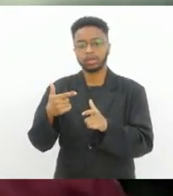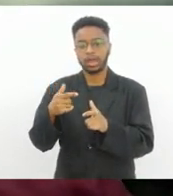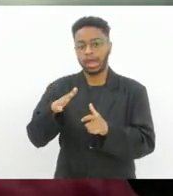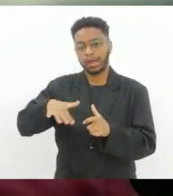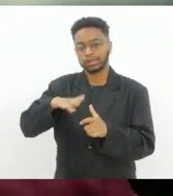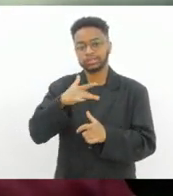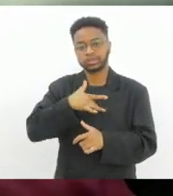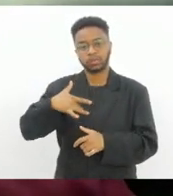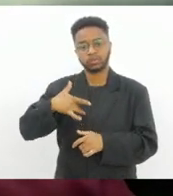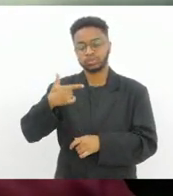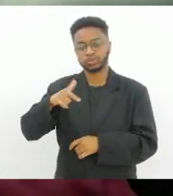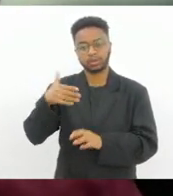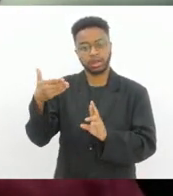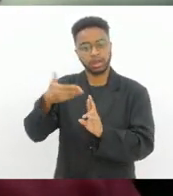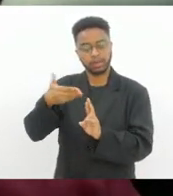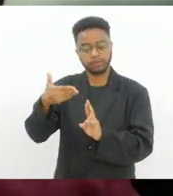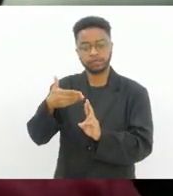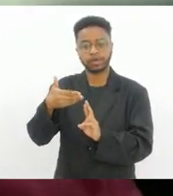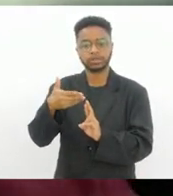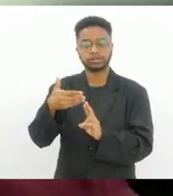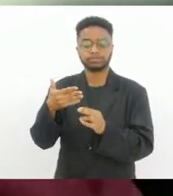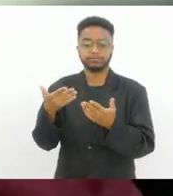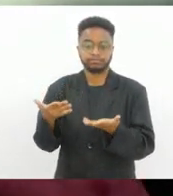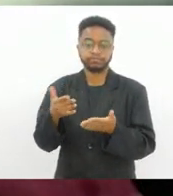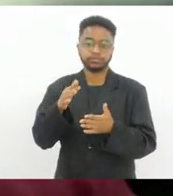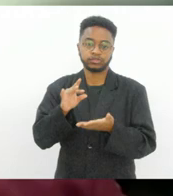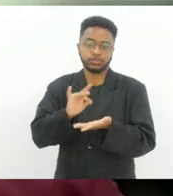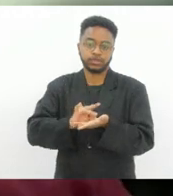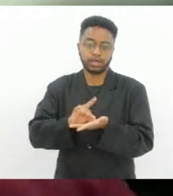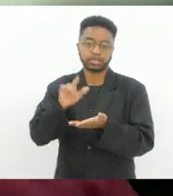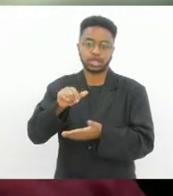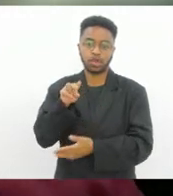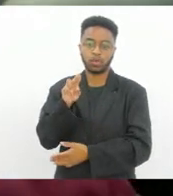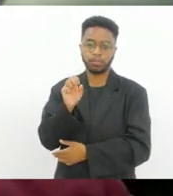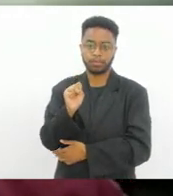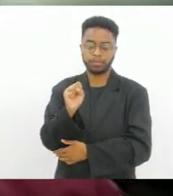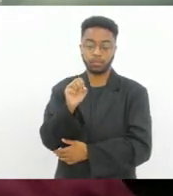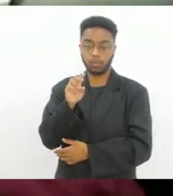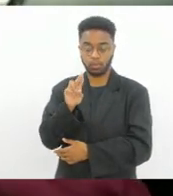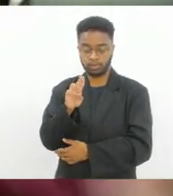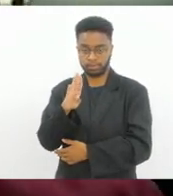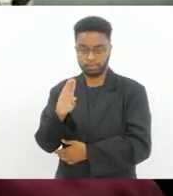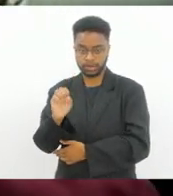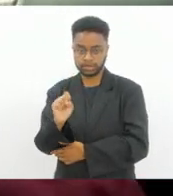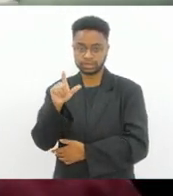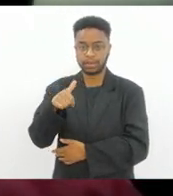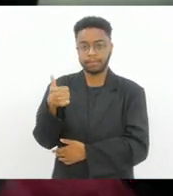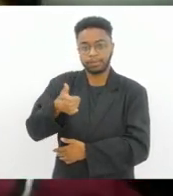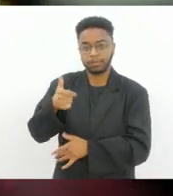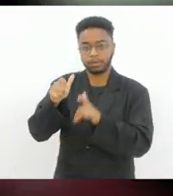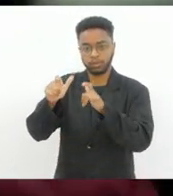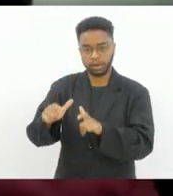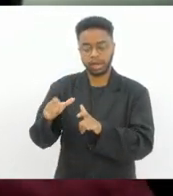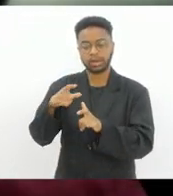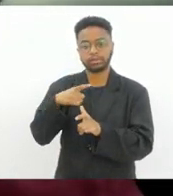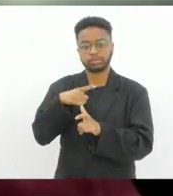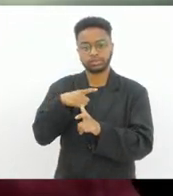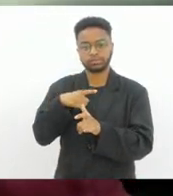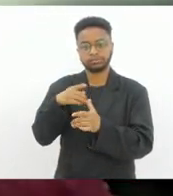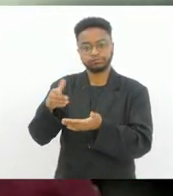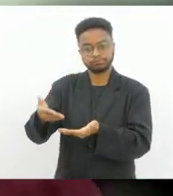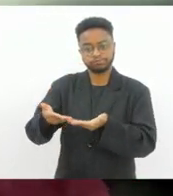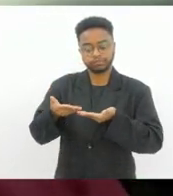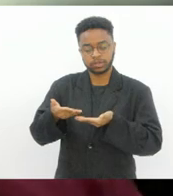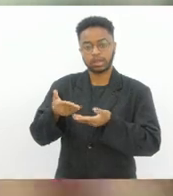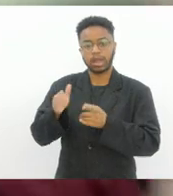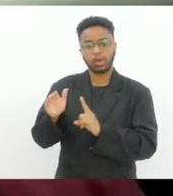com serviços de referência, acaba sendo a unidade básica de saúde, a atenção primária, o primeiro lugar a receber as meninas e